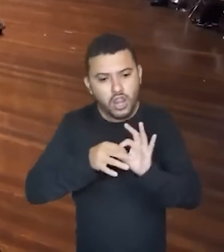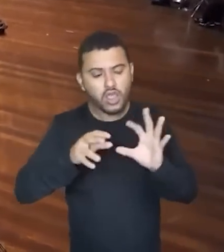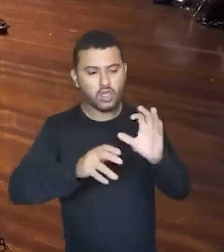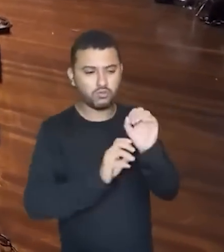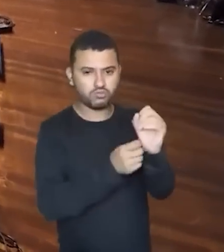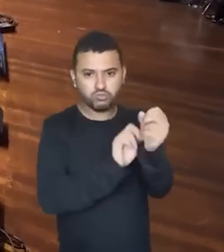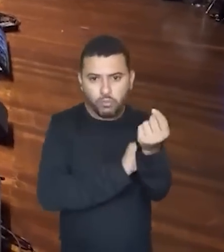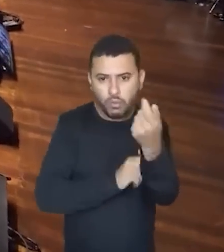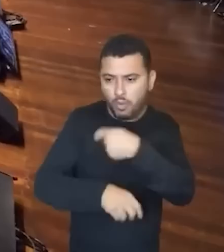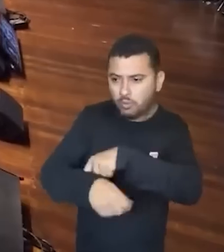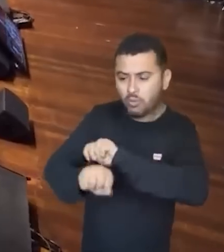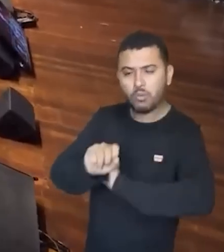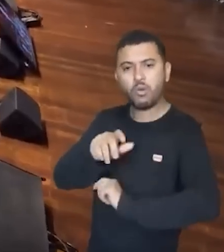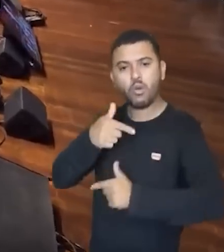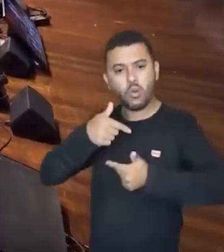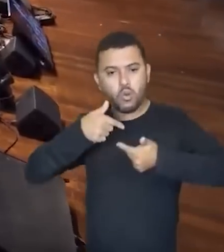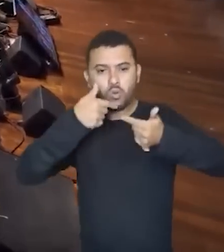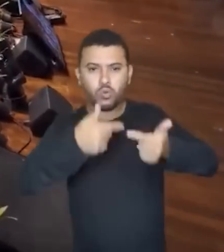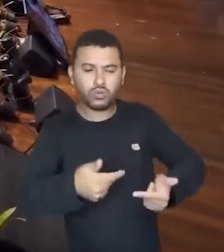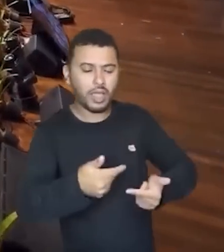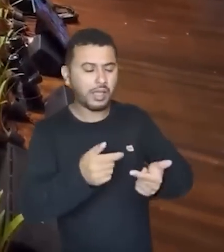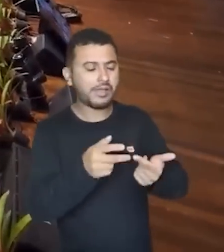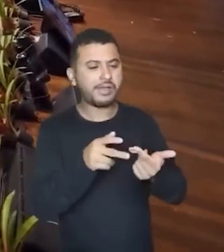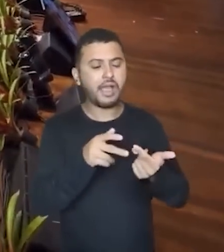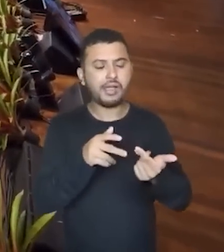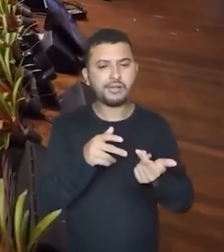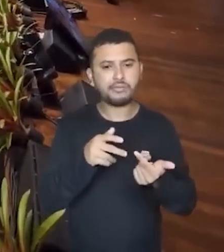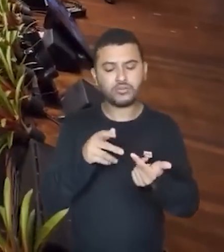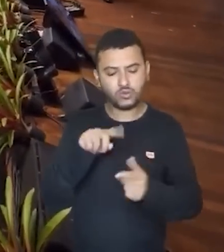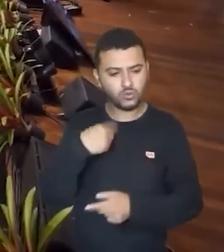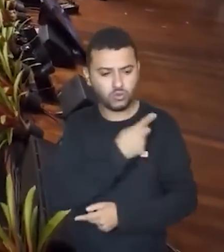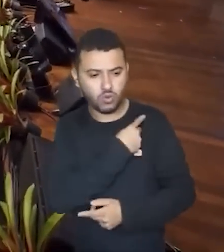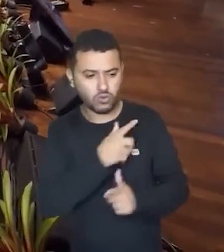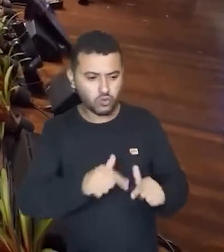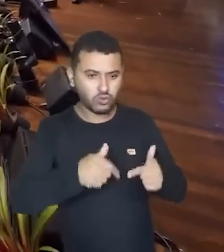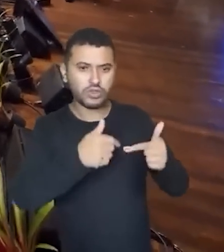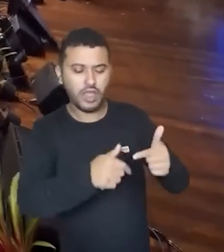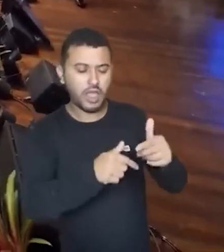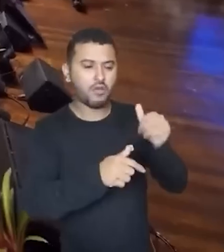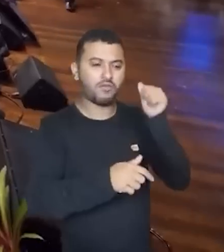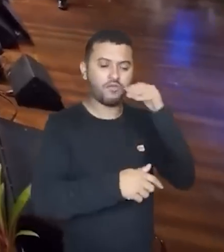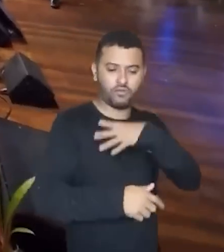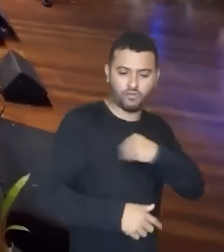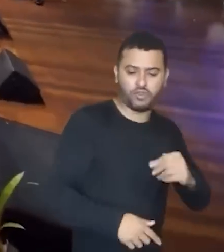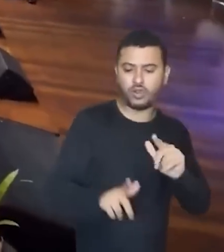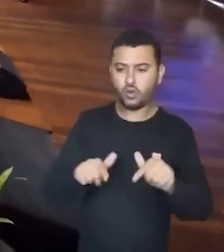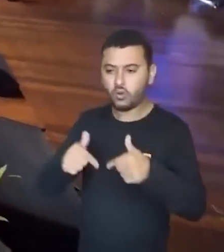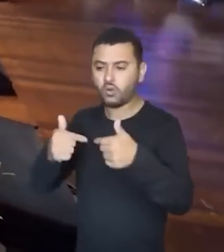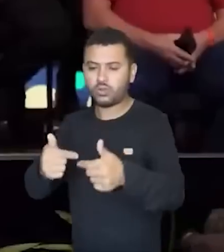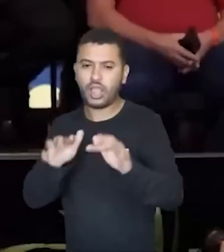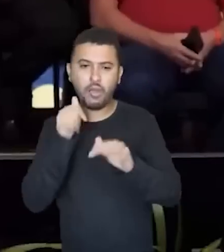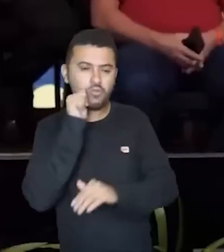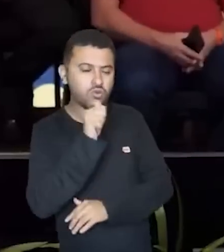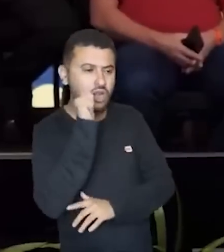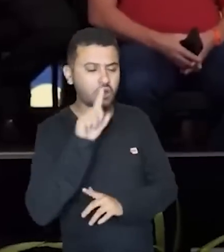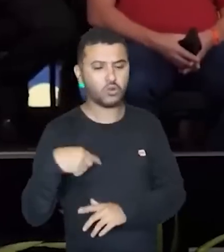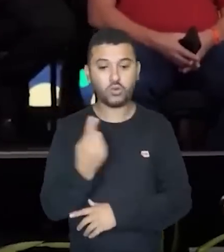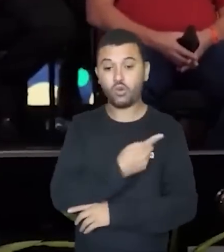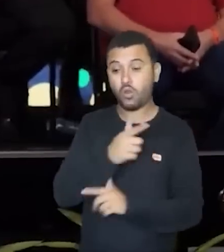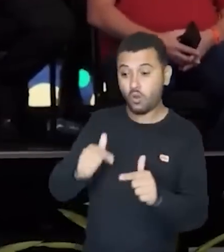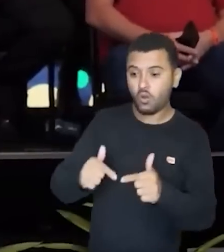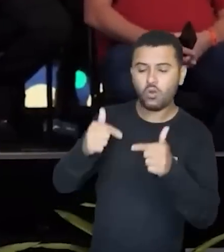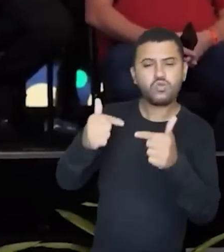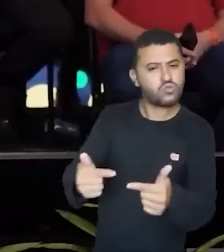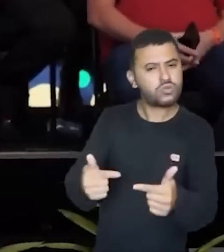A gente briga pelos nossos filhos. A gente briga pelas nossas mulheres. A gente briga pelos nossos irmãos. Vamos brigar